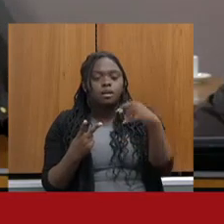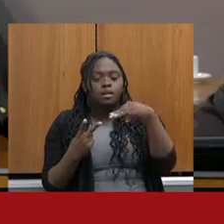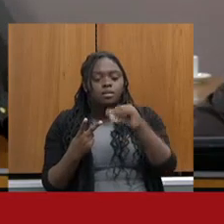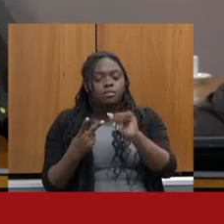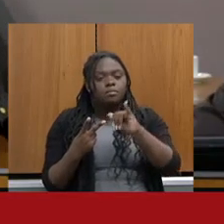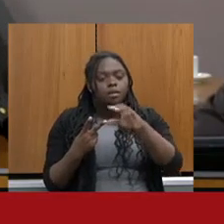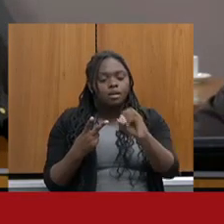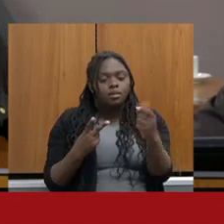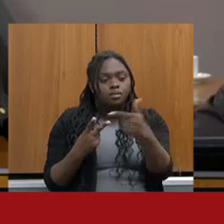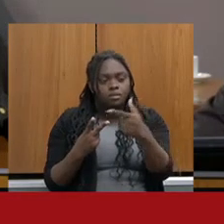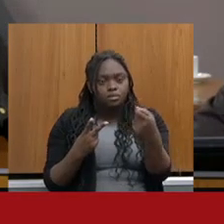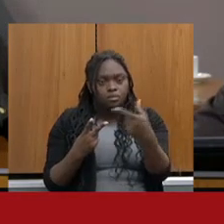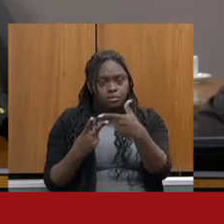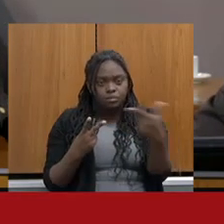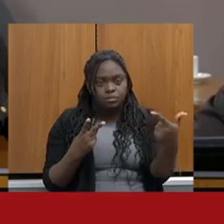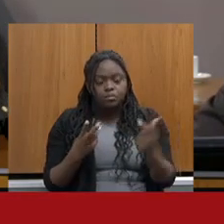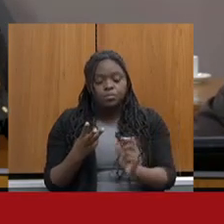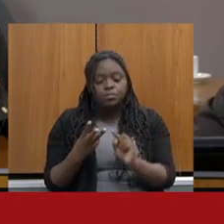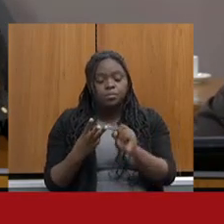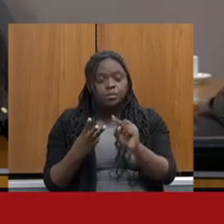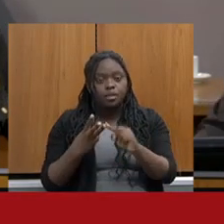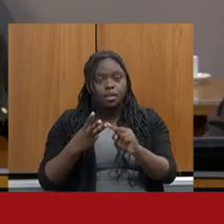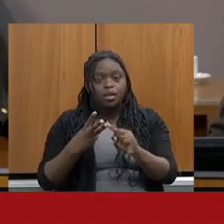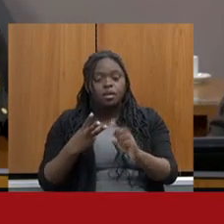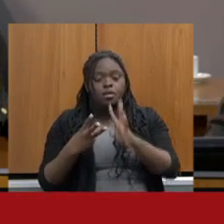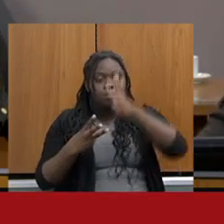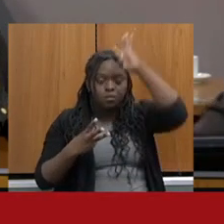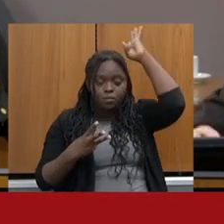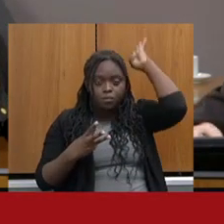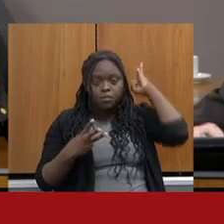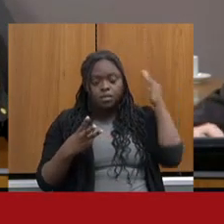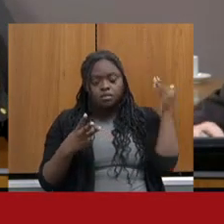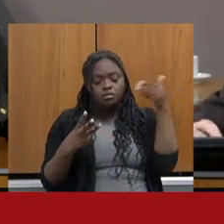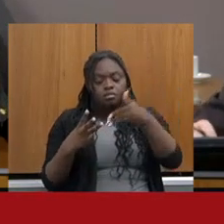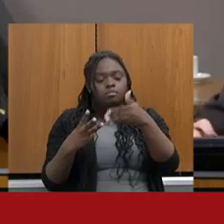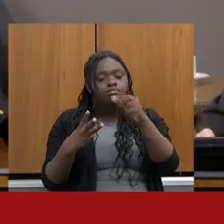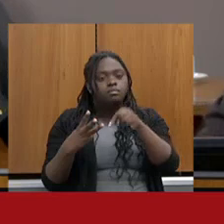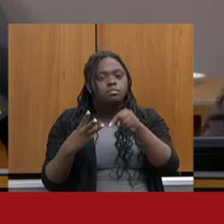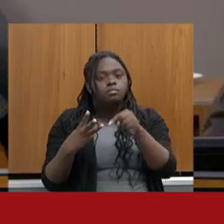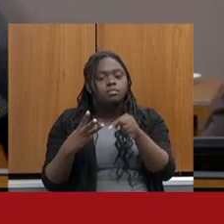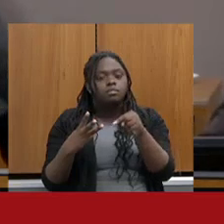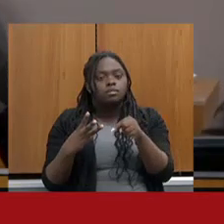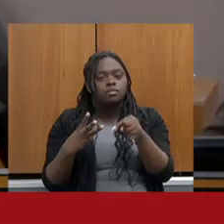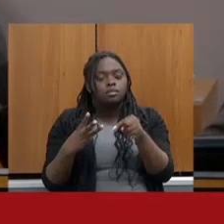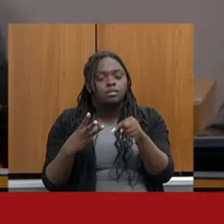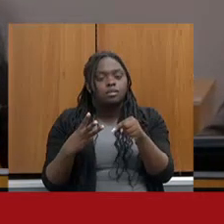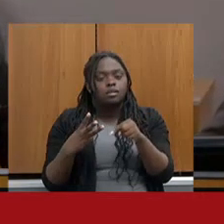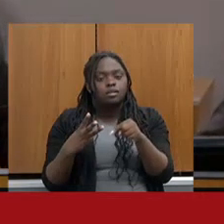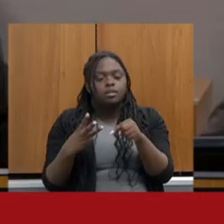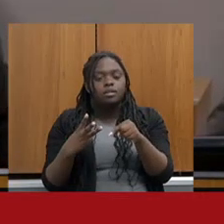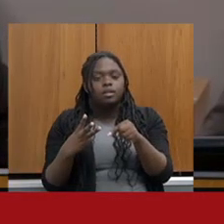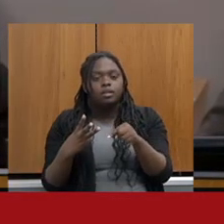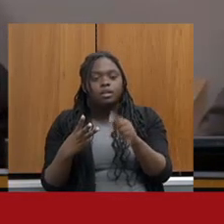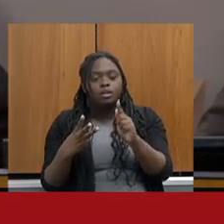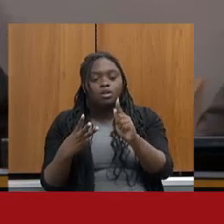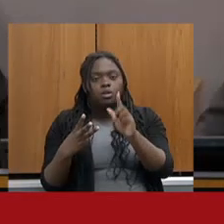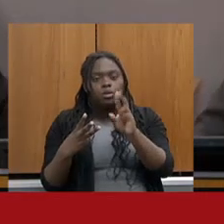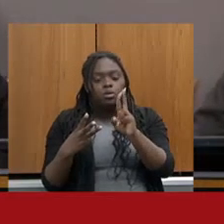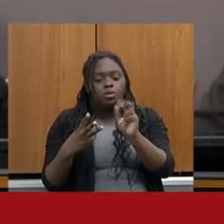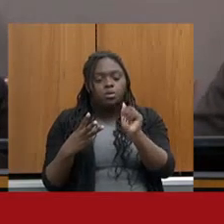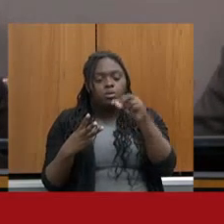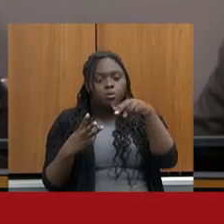de 2022 Nós levamos o bombeiro também pode passar para a cidade de Guanhães